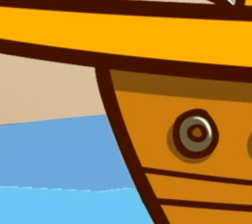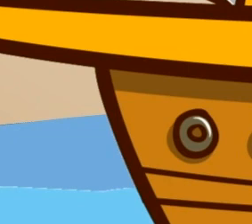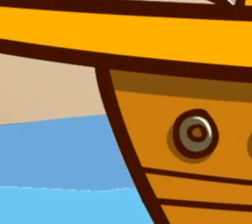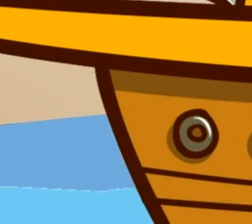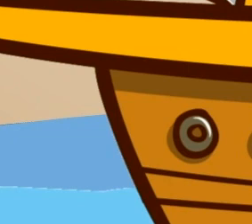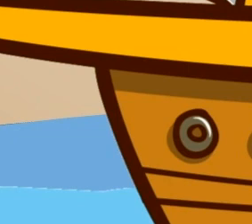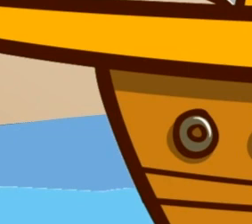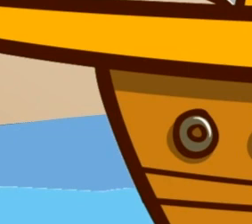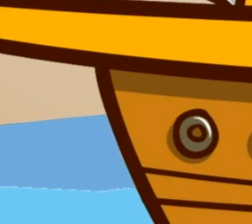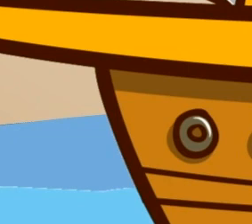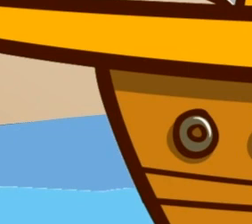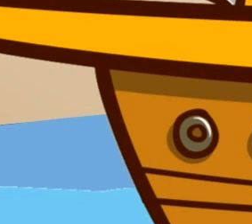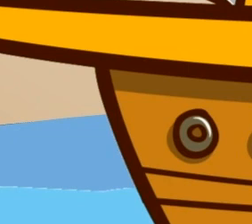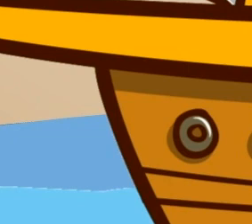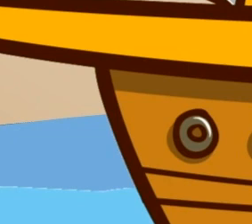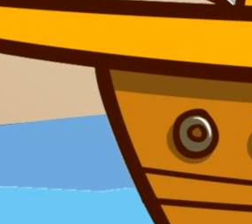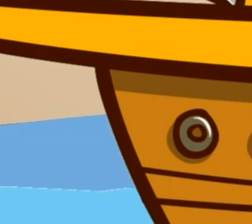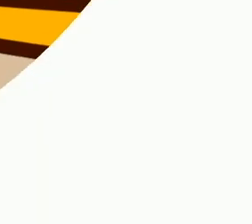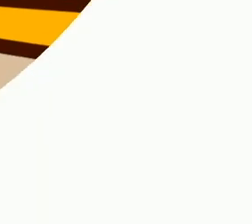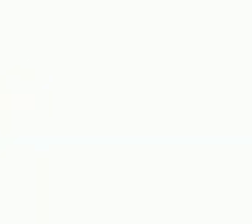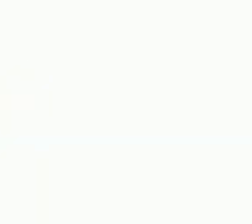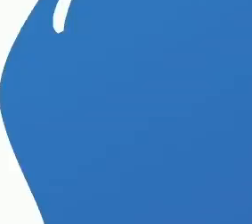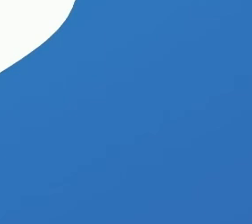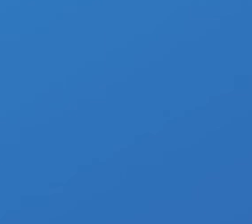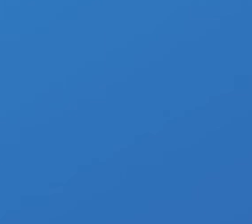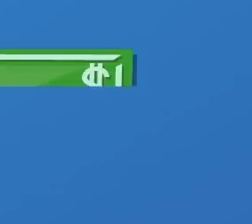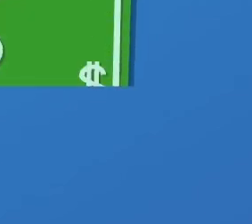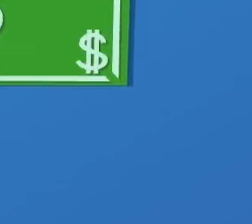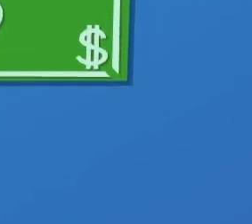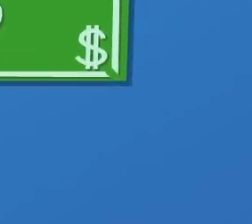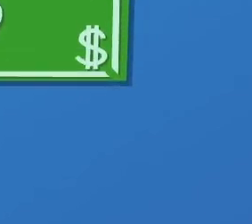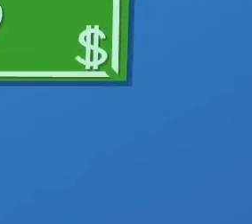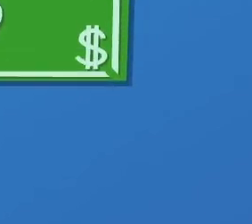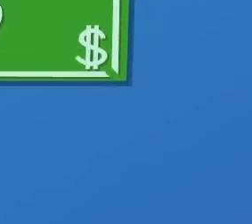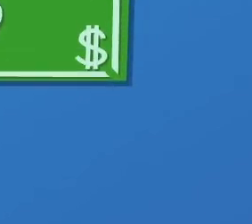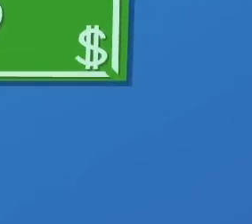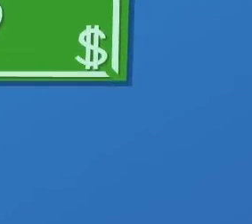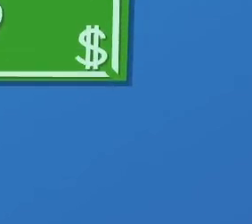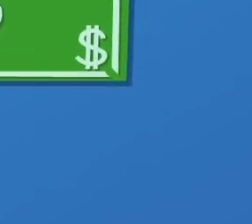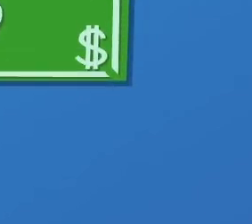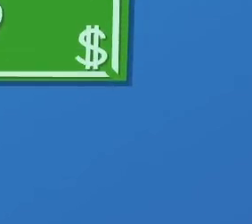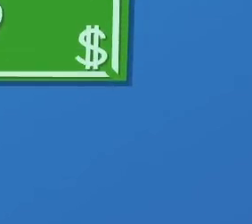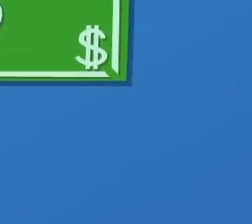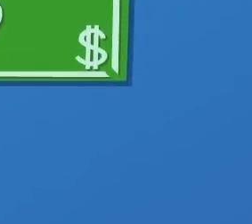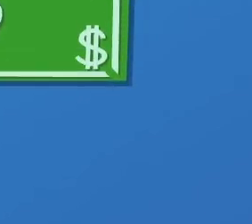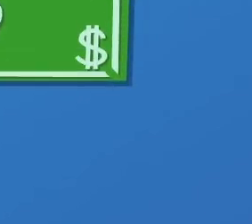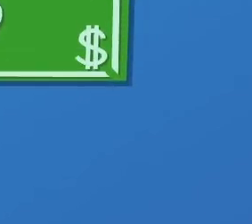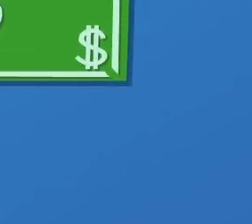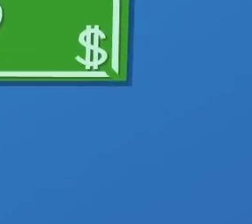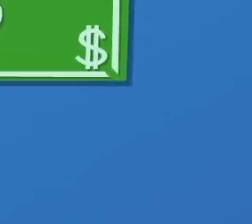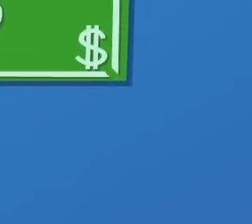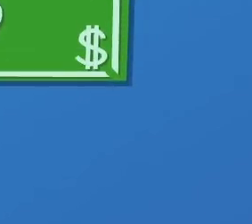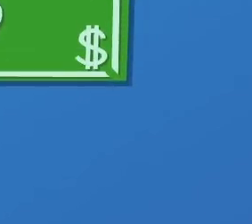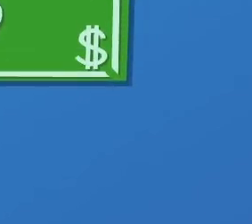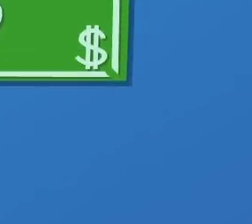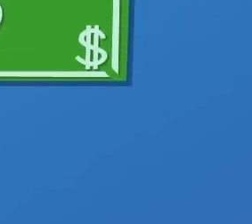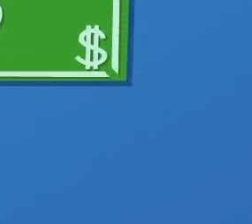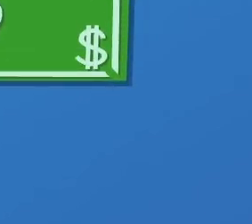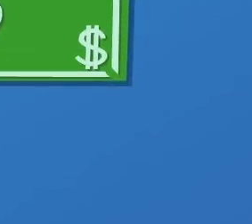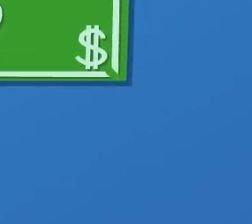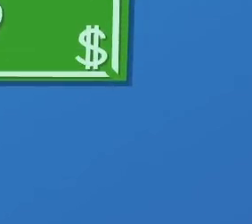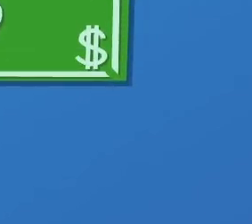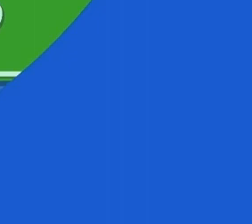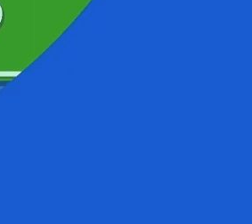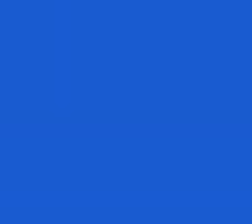por parte da burguesia oi e da aristocracia bem como disputar os mercados internacionais e o melhor acesso a